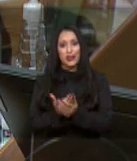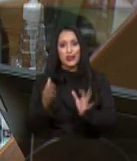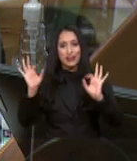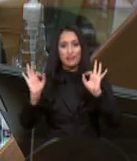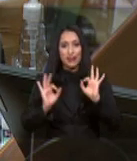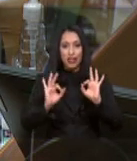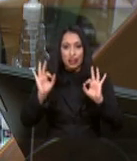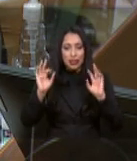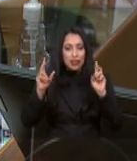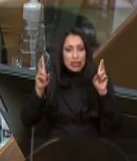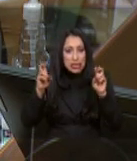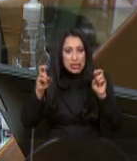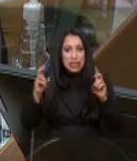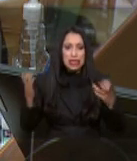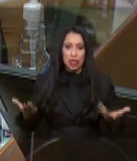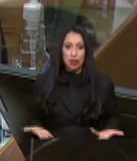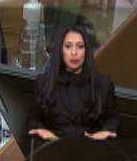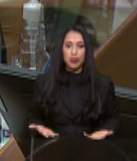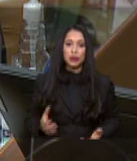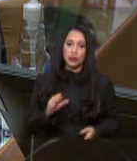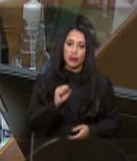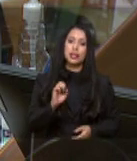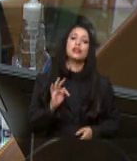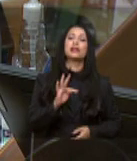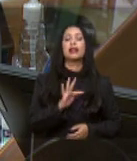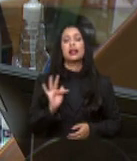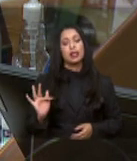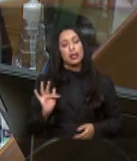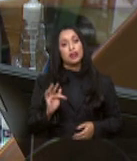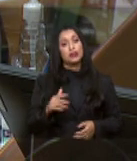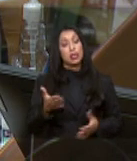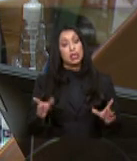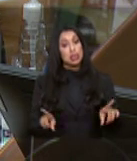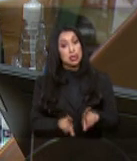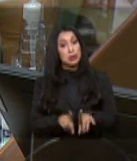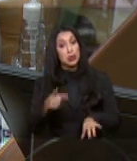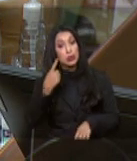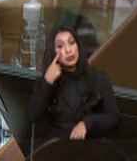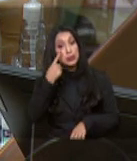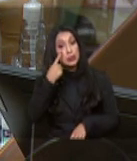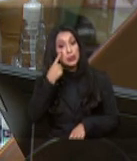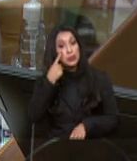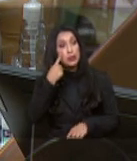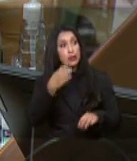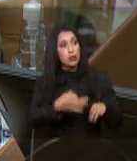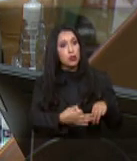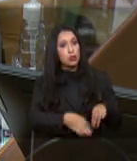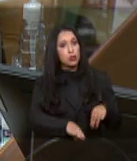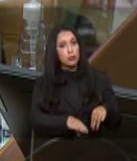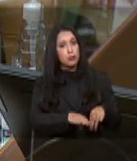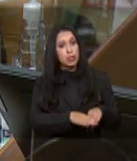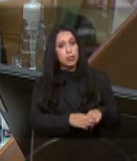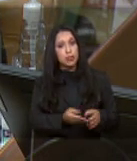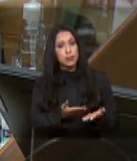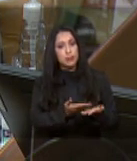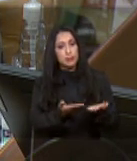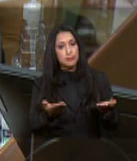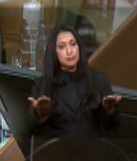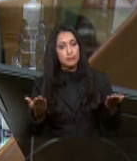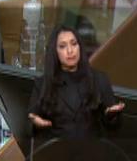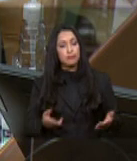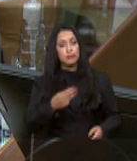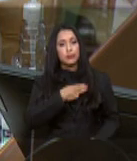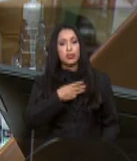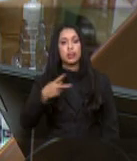matéria neste Supremo Tribunal Federal. E também queria observar inicialmente para os senhores ministros e